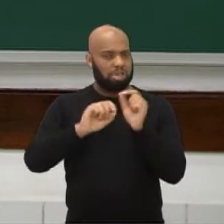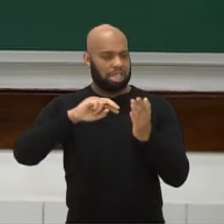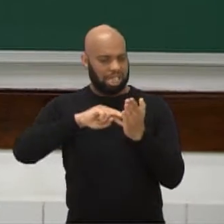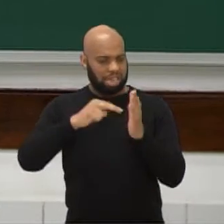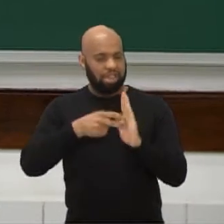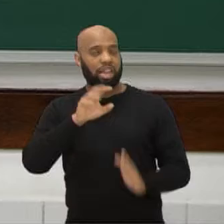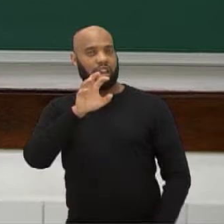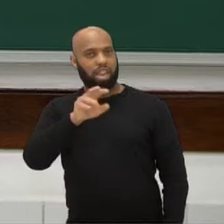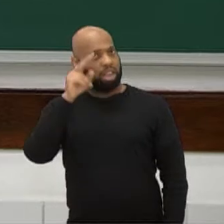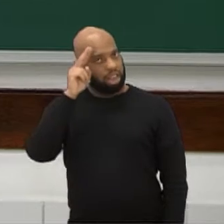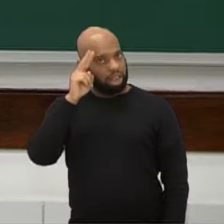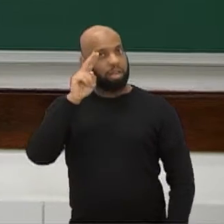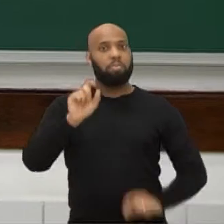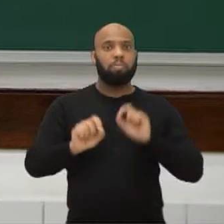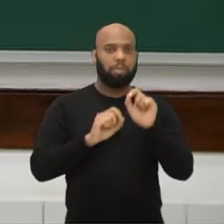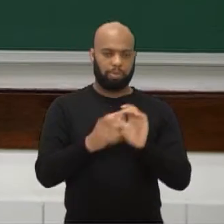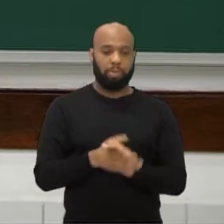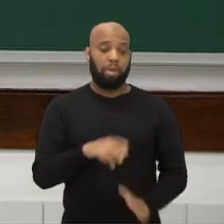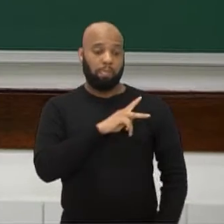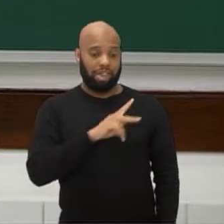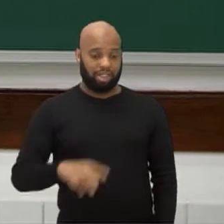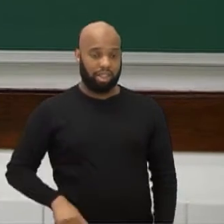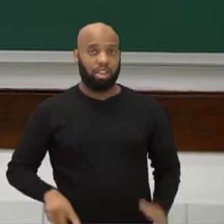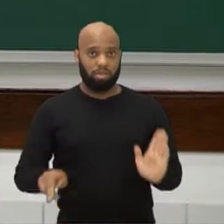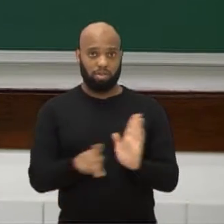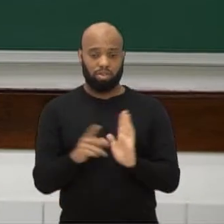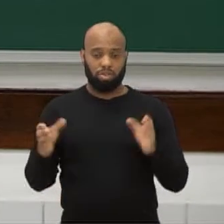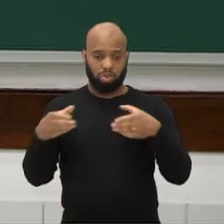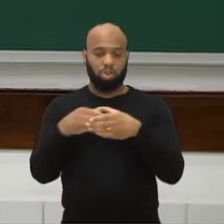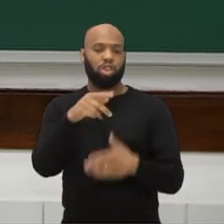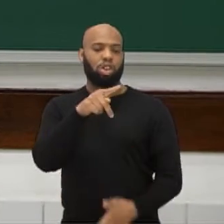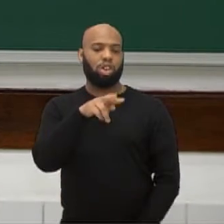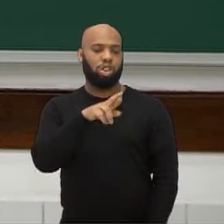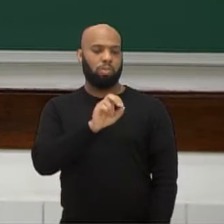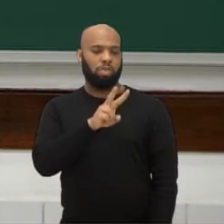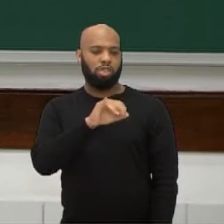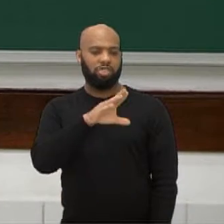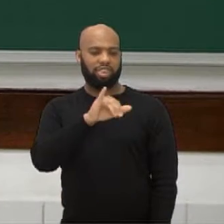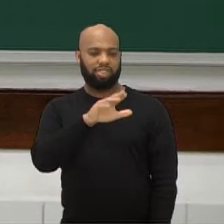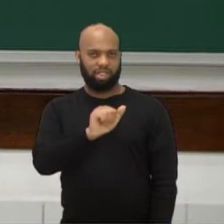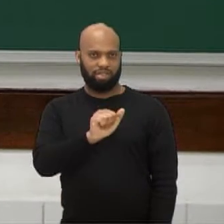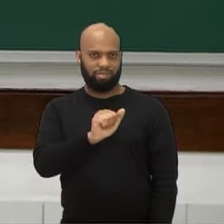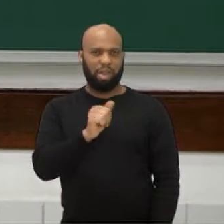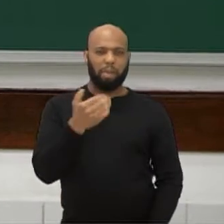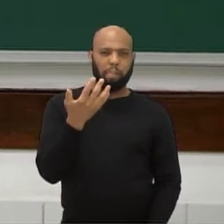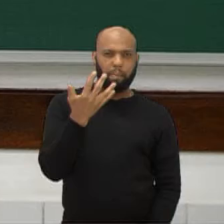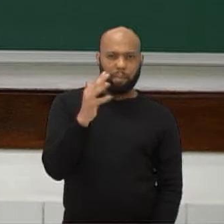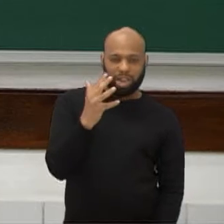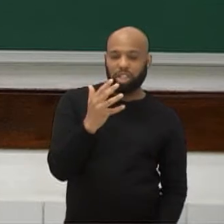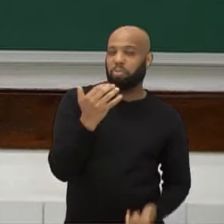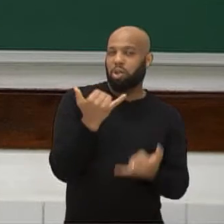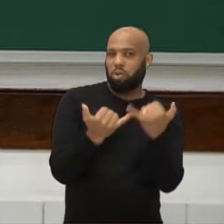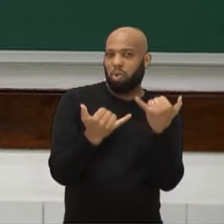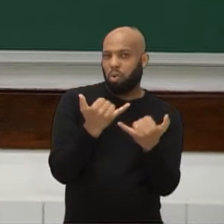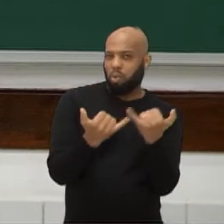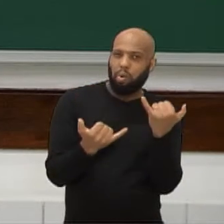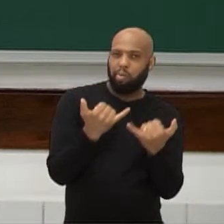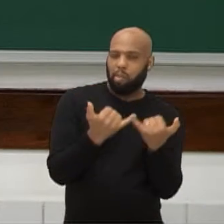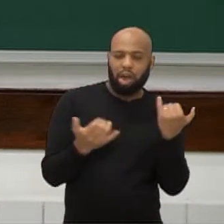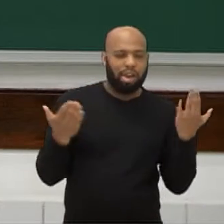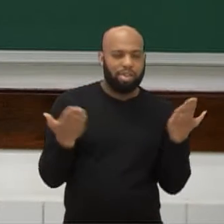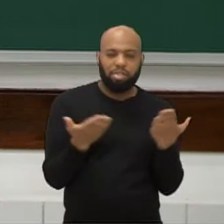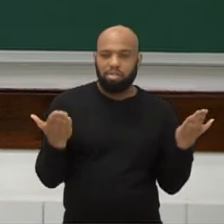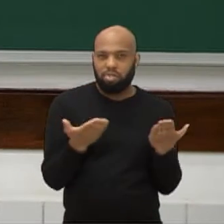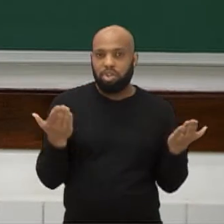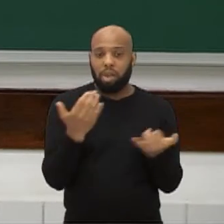assim, só para a gente relembrar aqui, presidente da província hoje poderia ser comparado, não igualzinho, mas